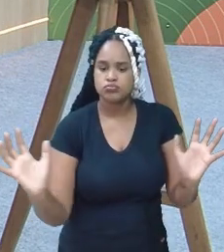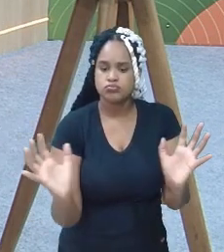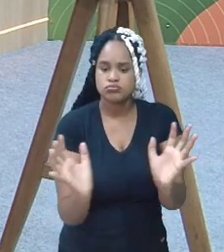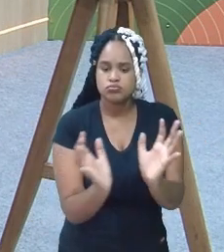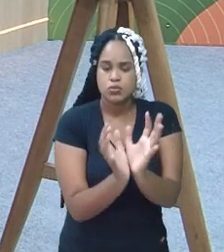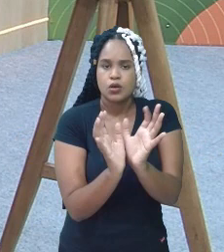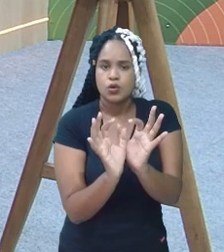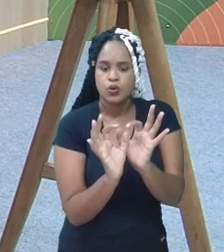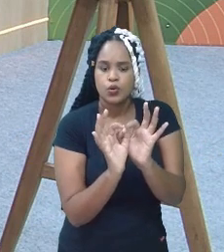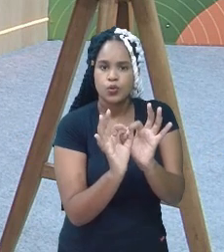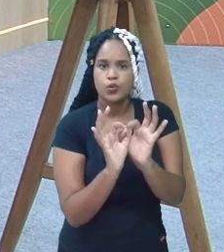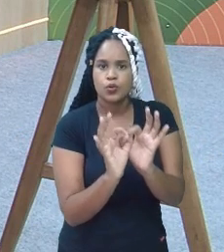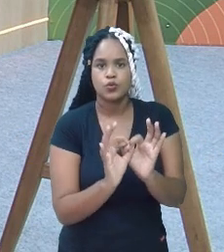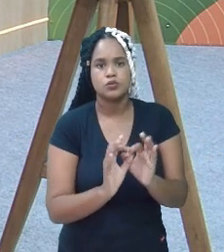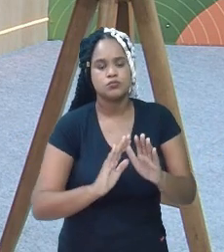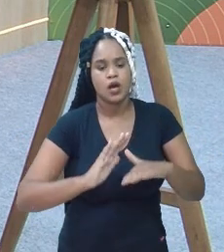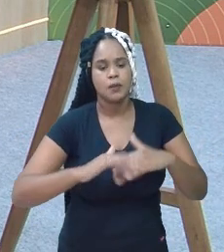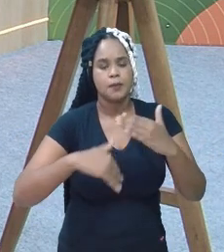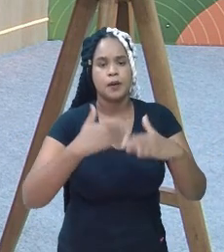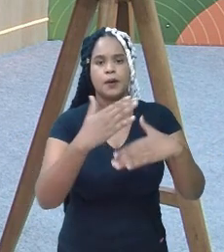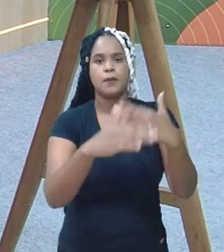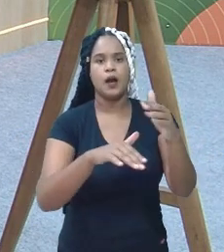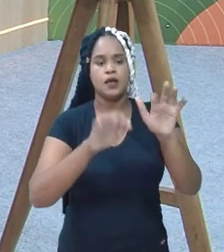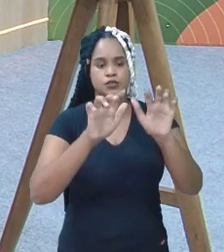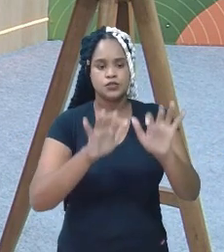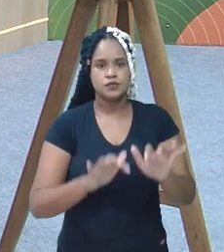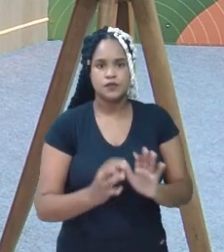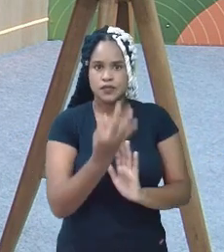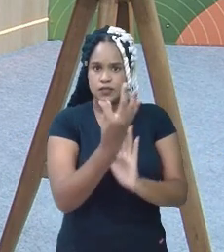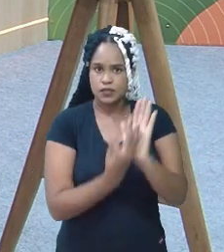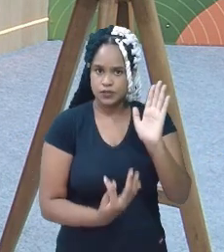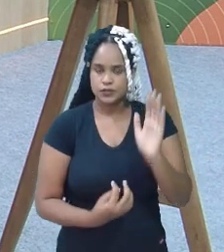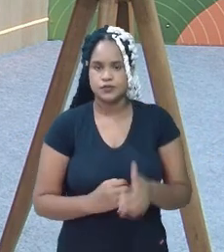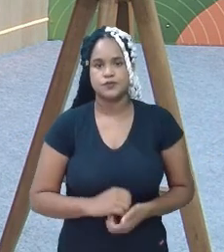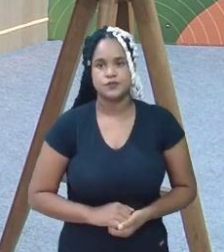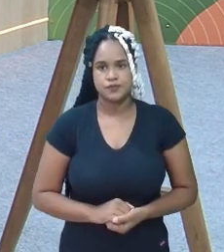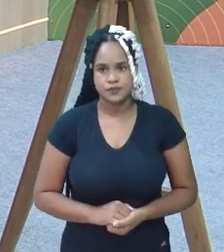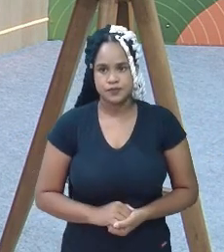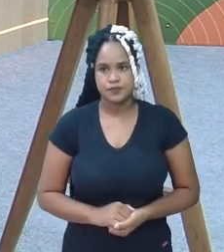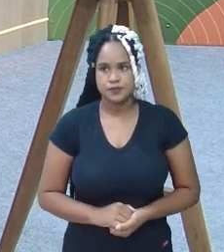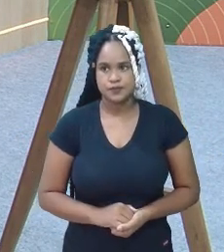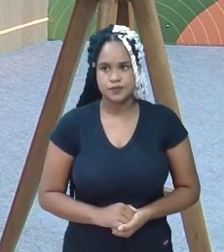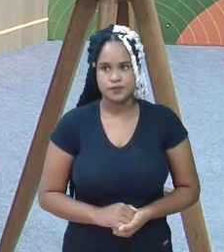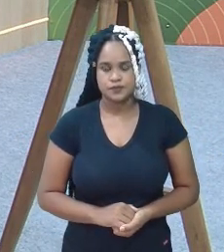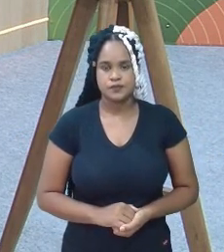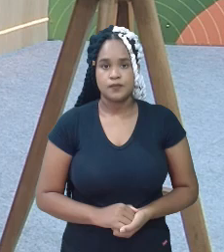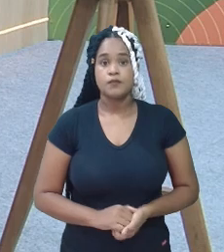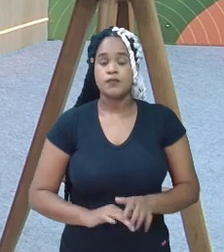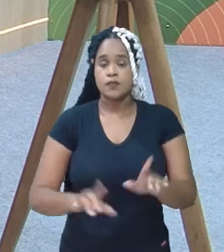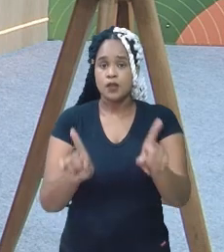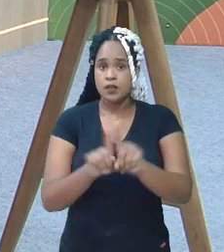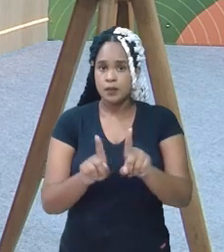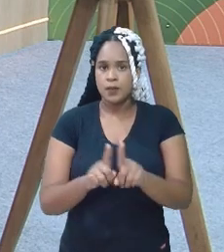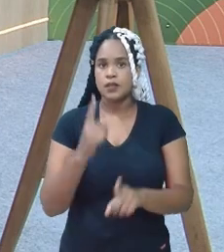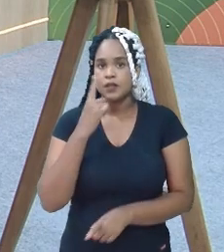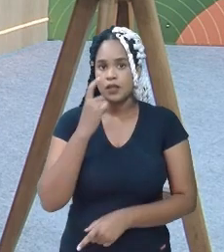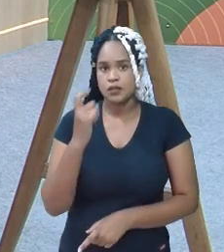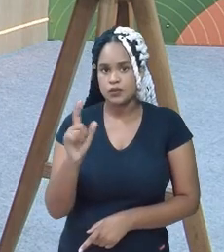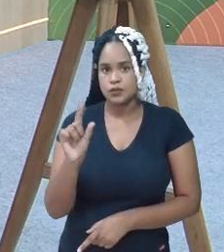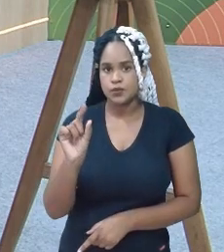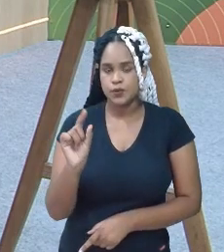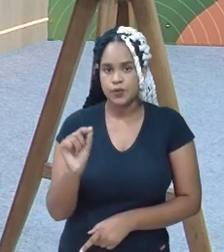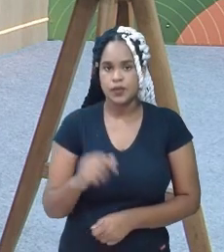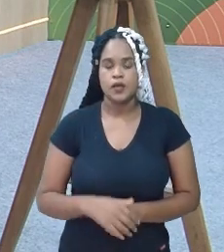sua contribuição nesse texto, nesse texto. Também muito interessante, claro, para